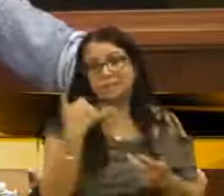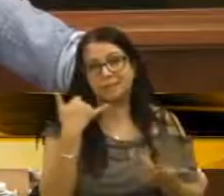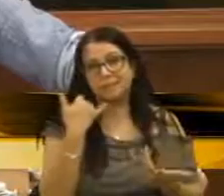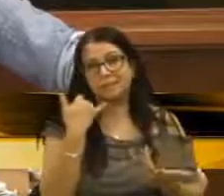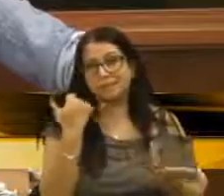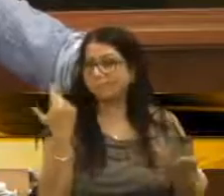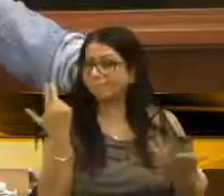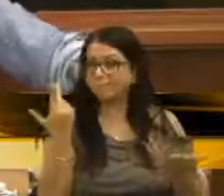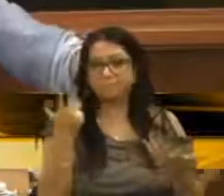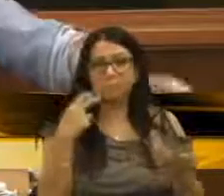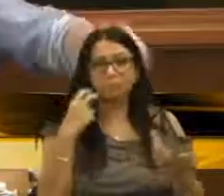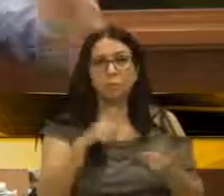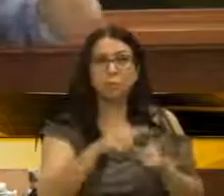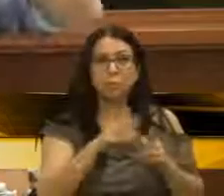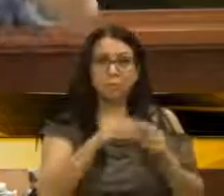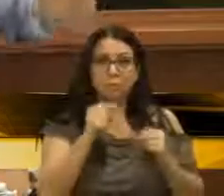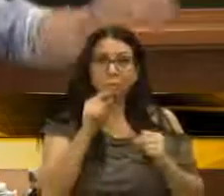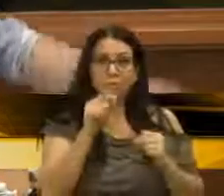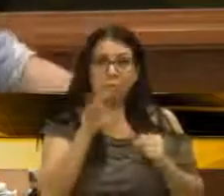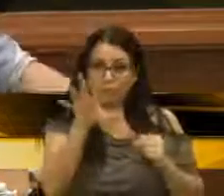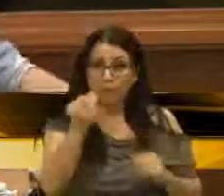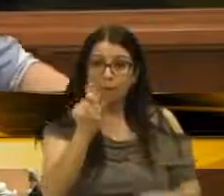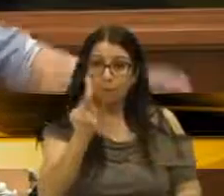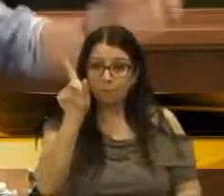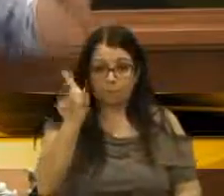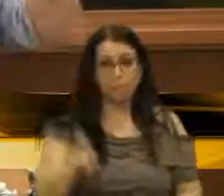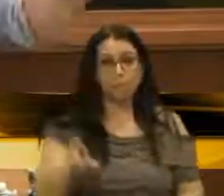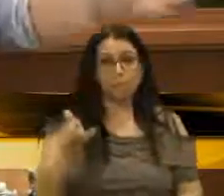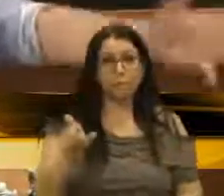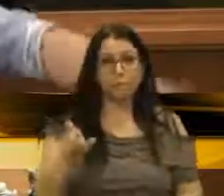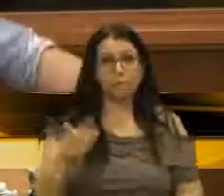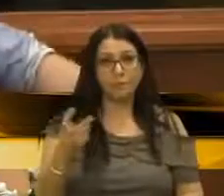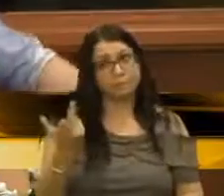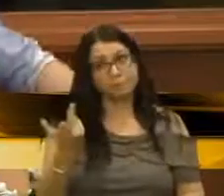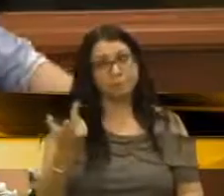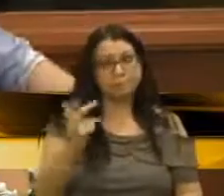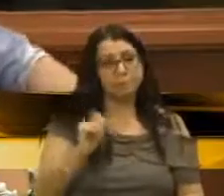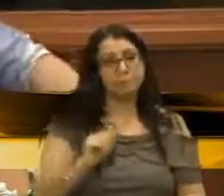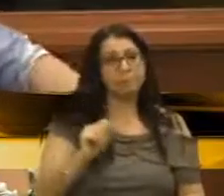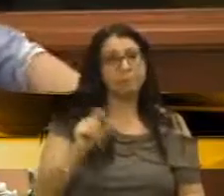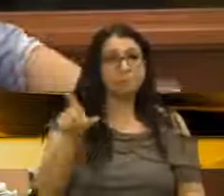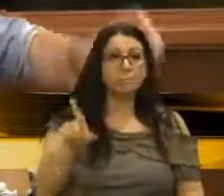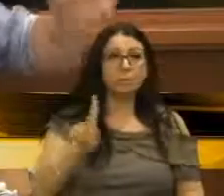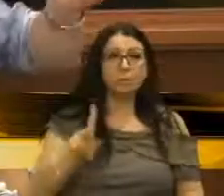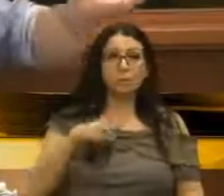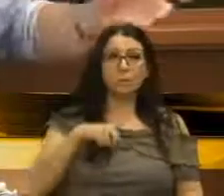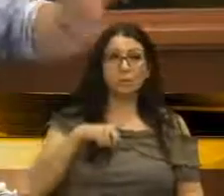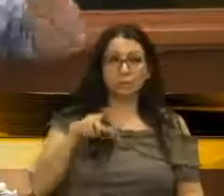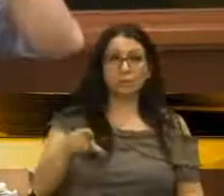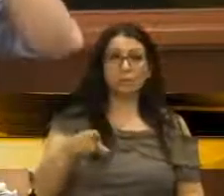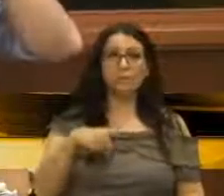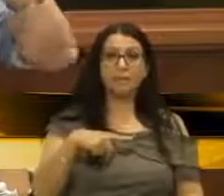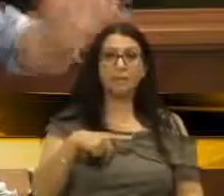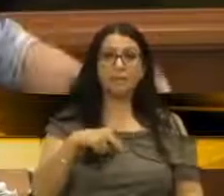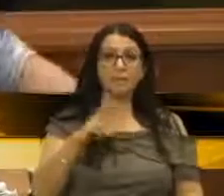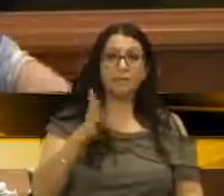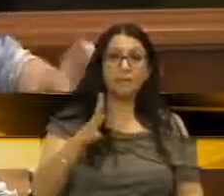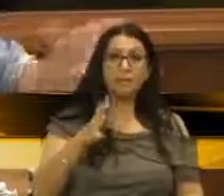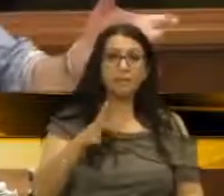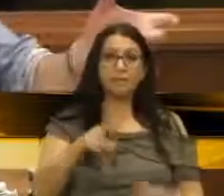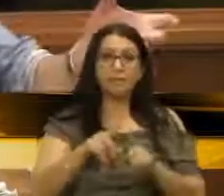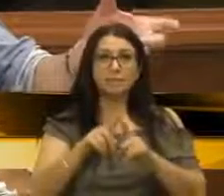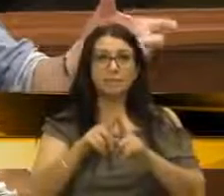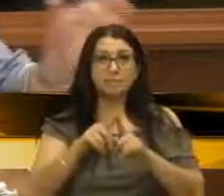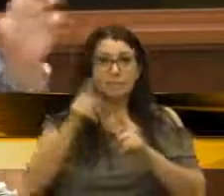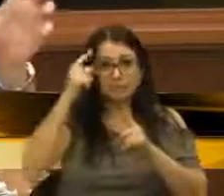a humilhação e quando tu pega um vivente ainda vamos falar um vivente acho que pode falar de venter um vivente néctar do meio que